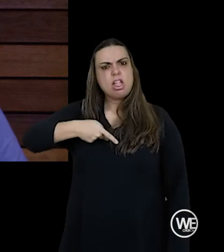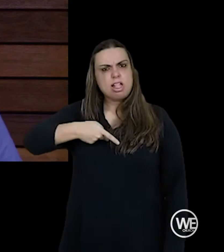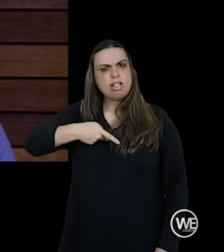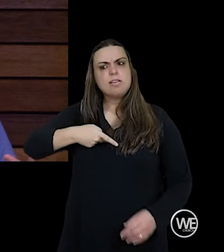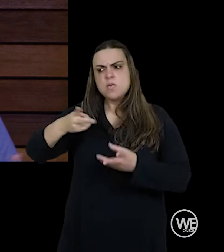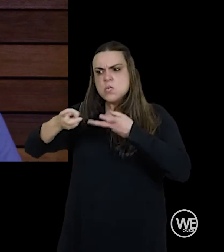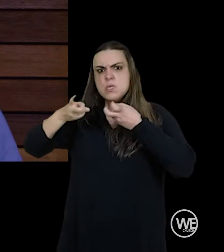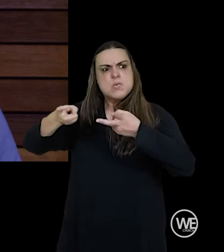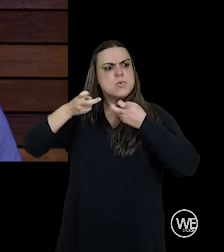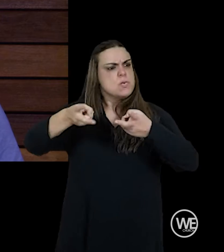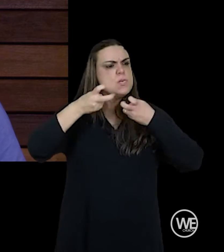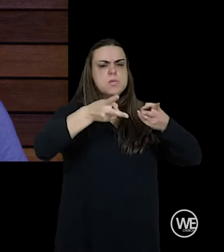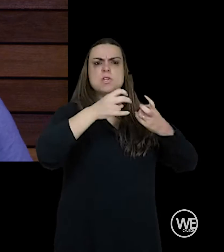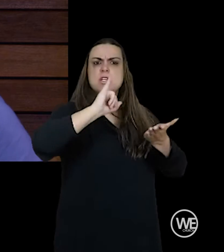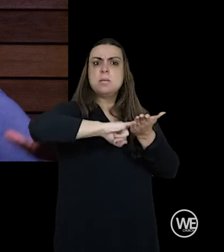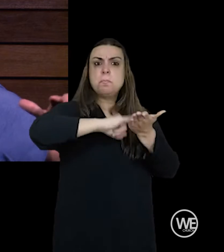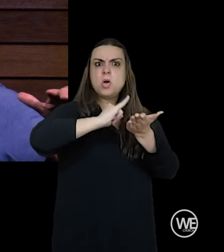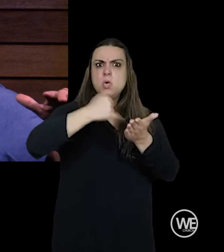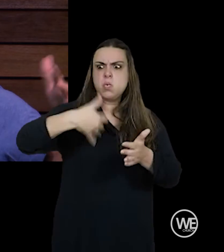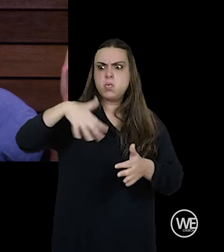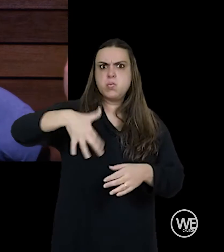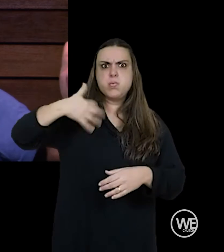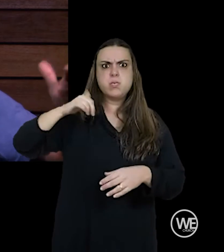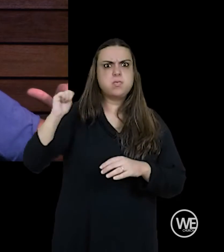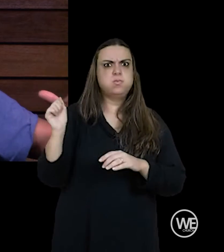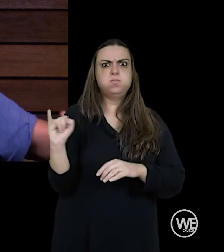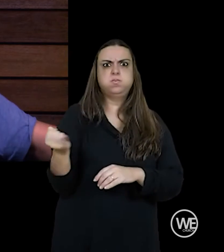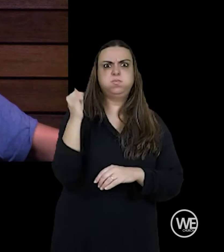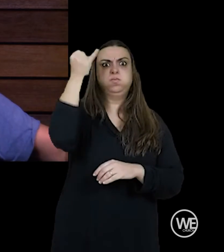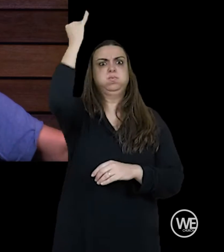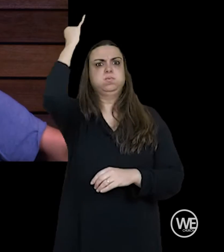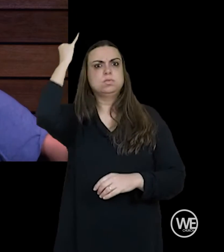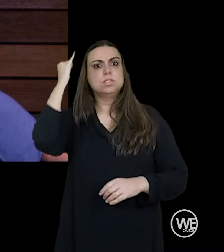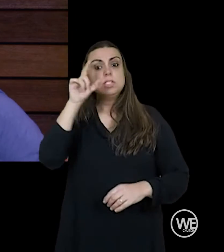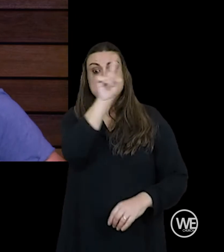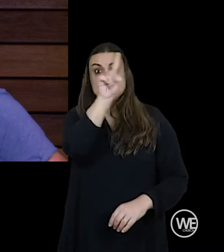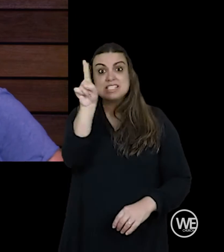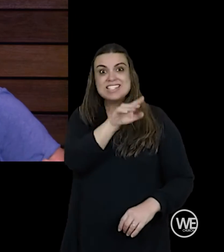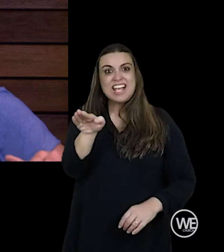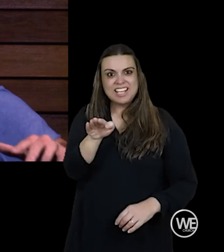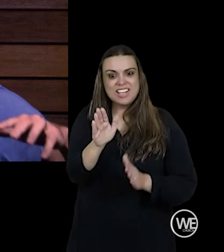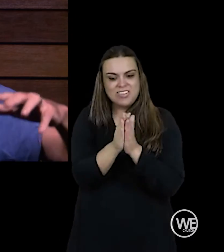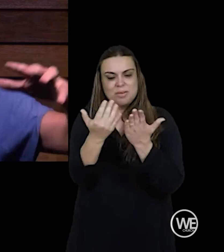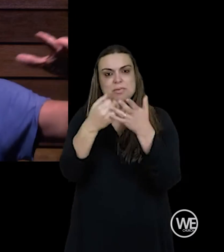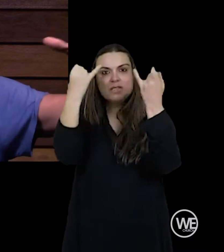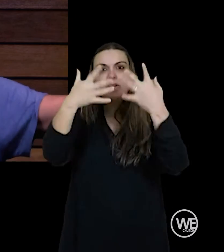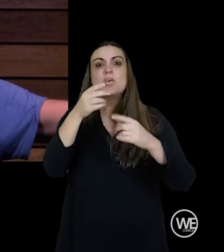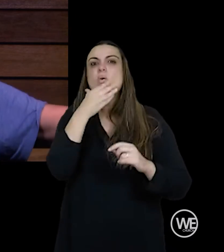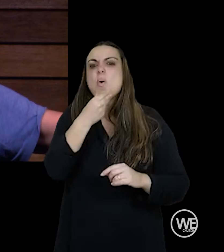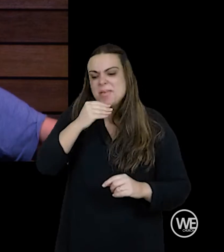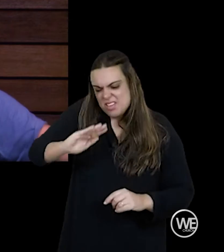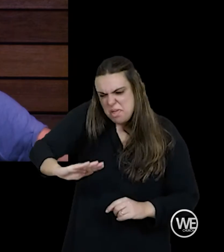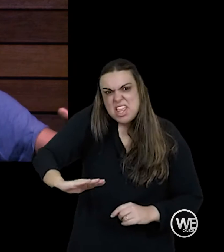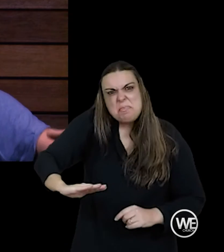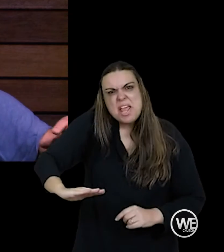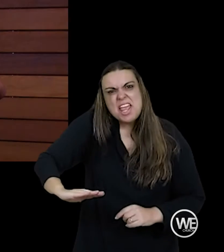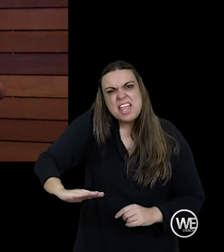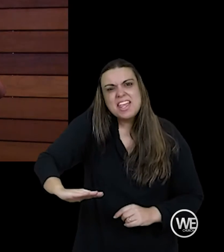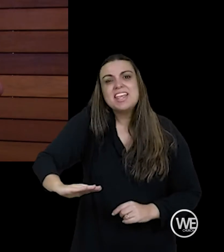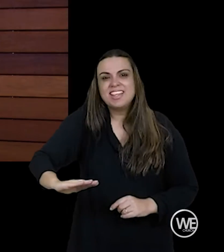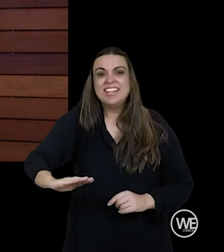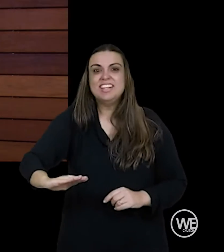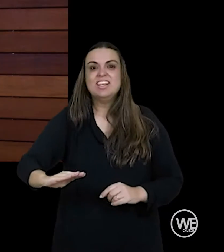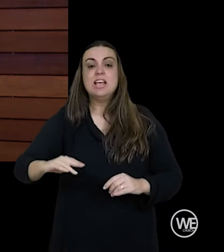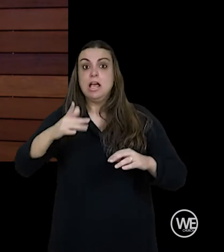dizer, cobrava muito além. E Zaqueu, a Bíblia diz que ele era de baixa estatura. E a multidão que vinha chegando